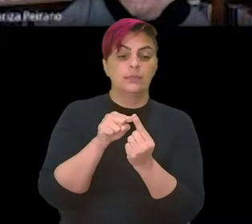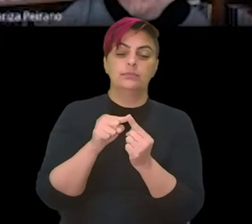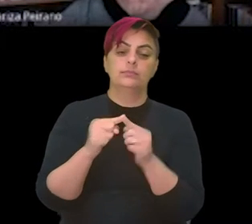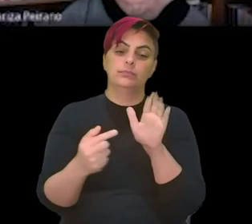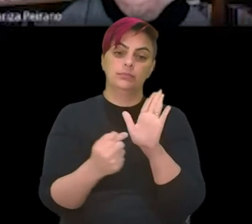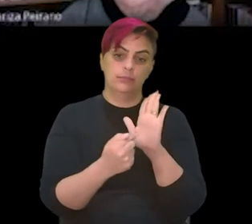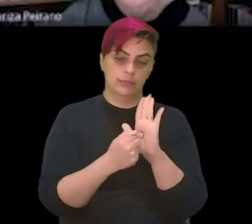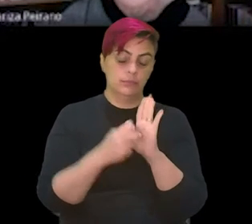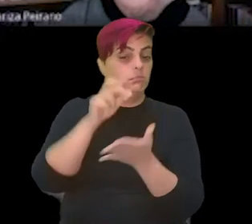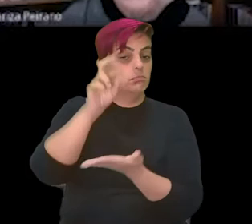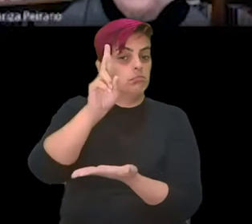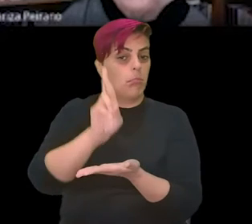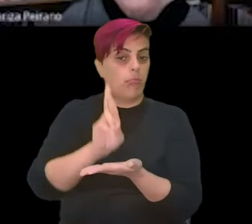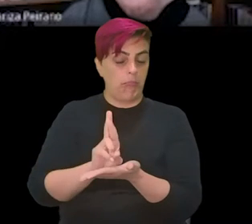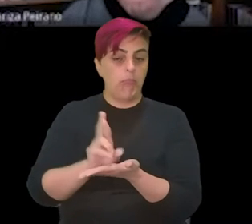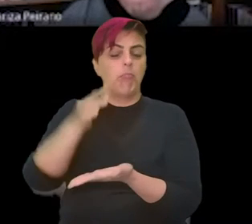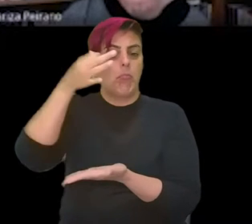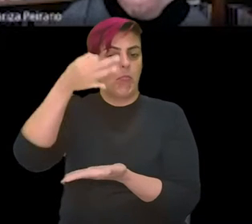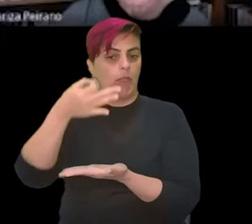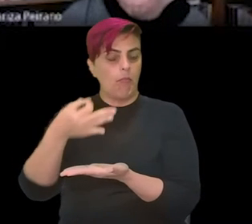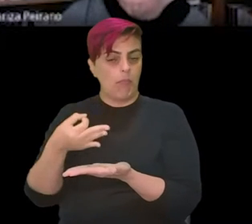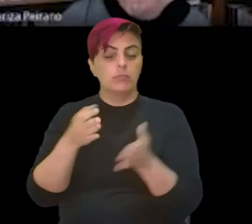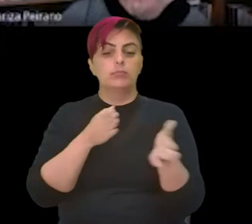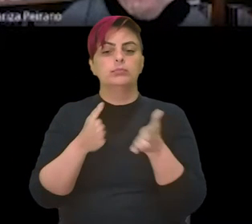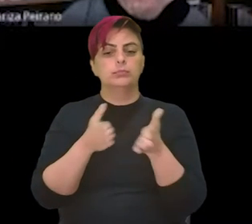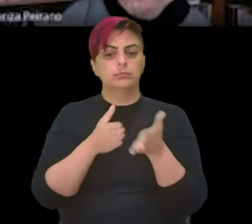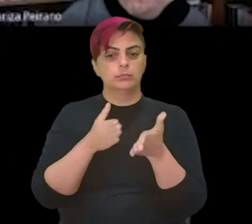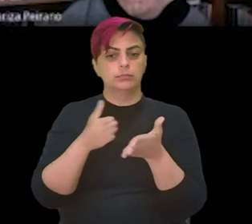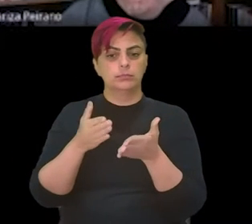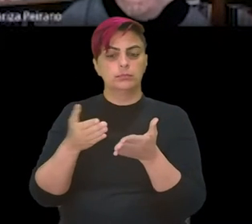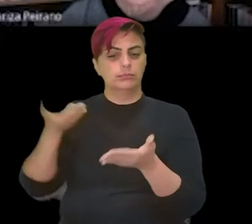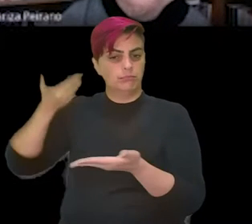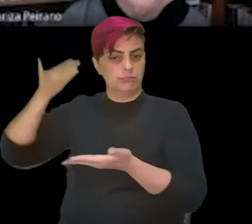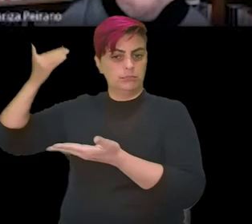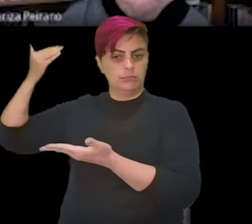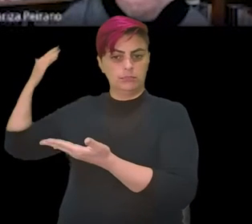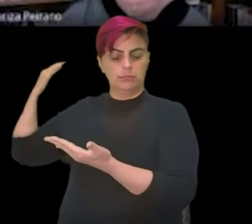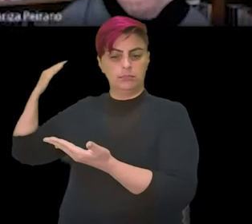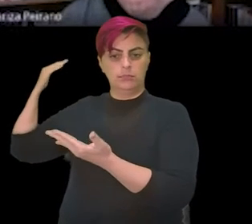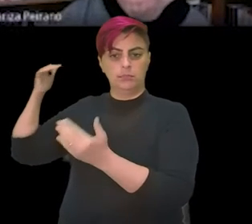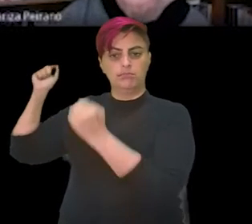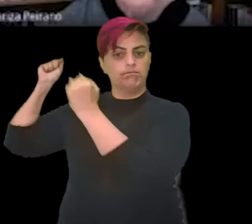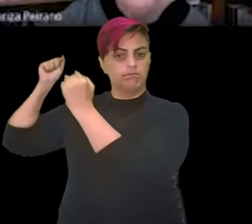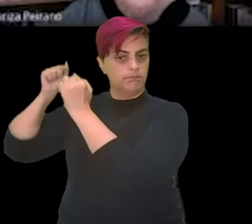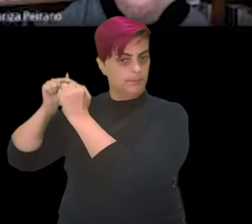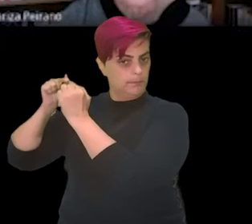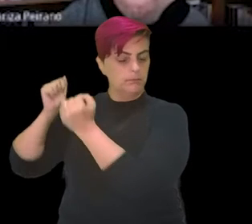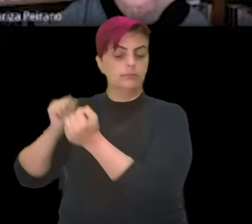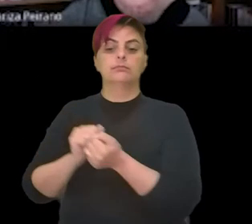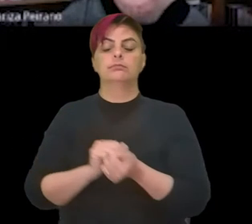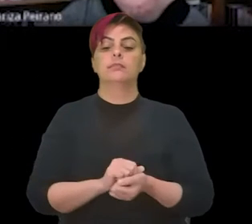uma representação precisa da época em que os documentos foram criados. O